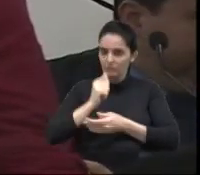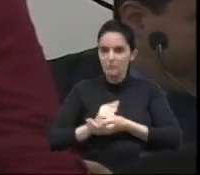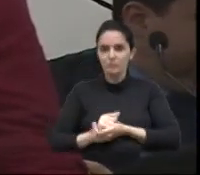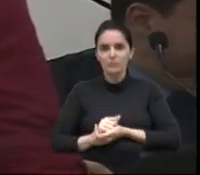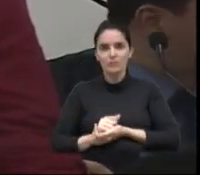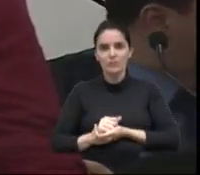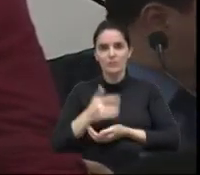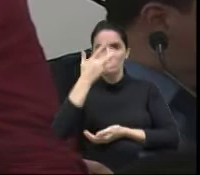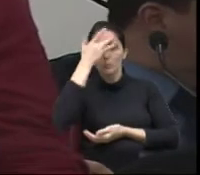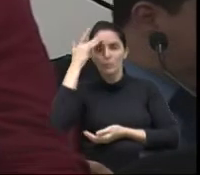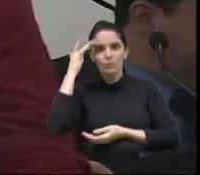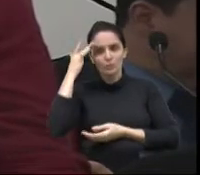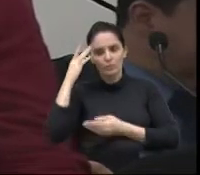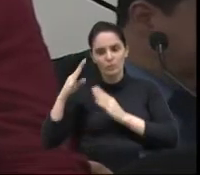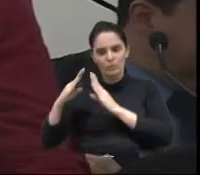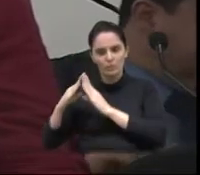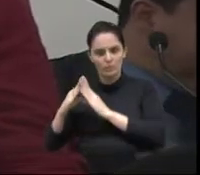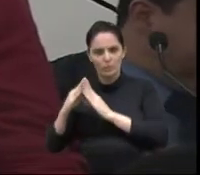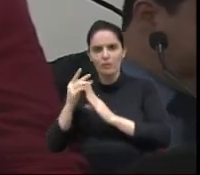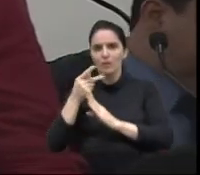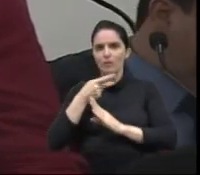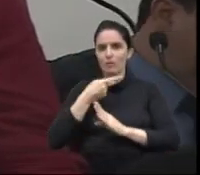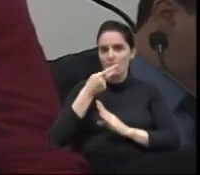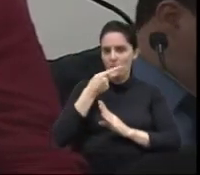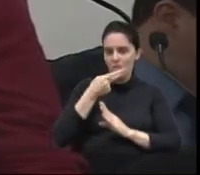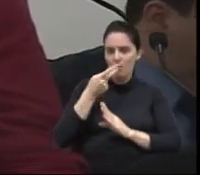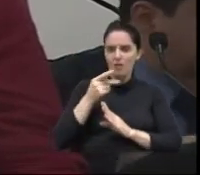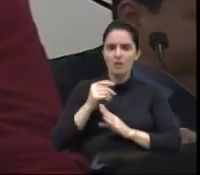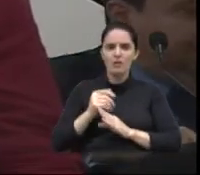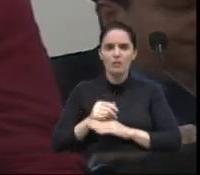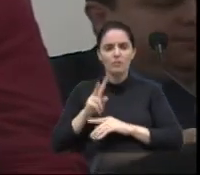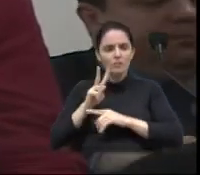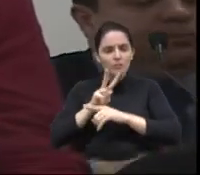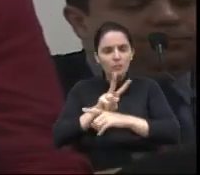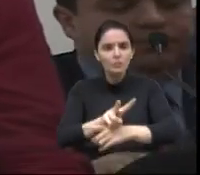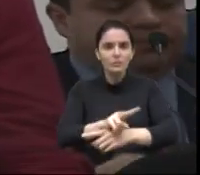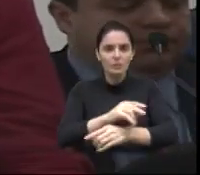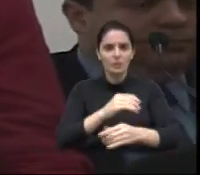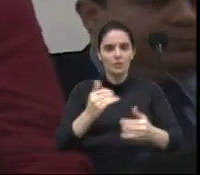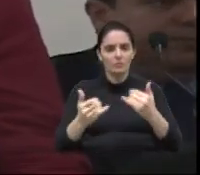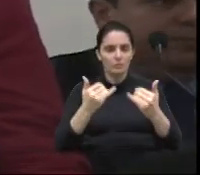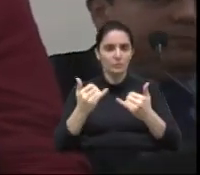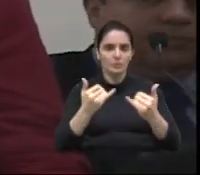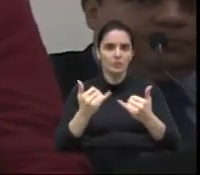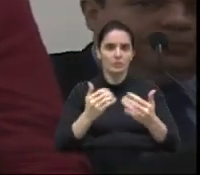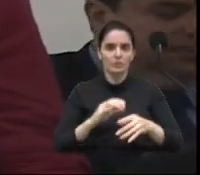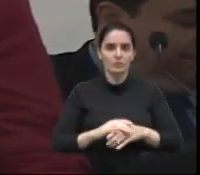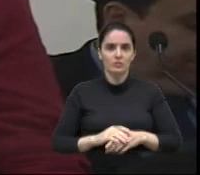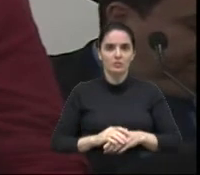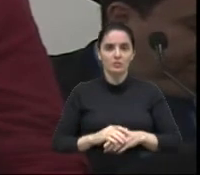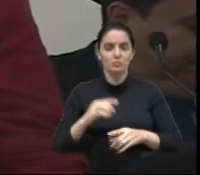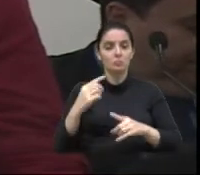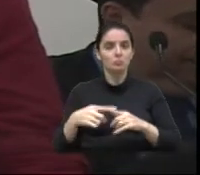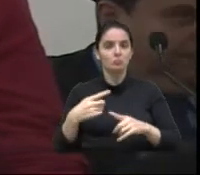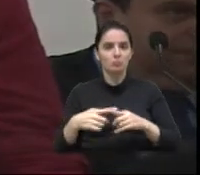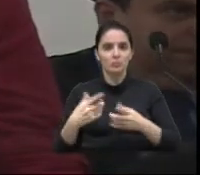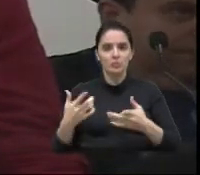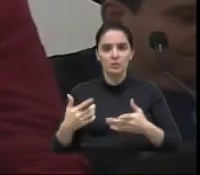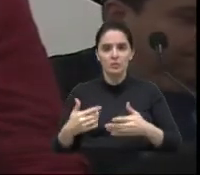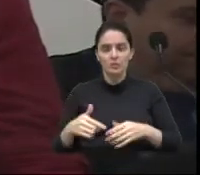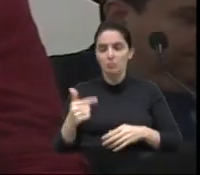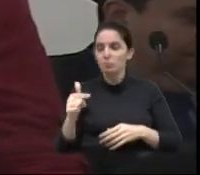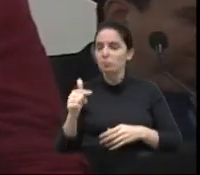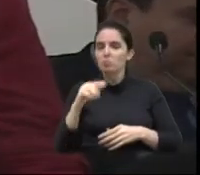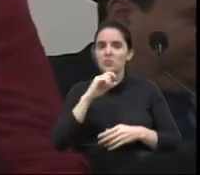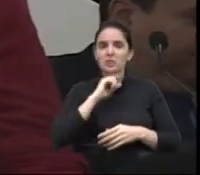propuseram ajudar a cuidar dos brinquedos, porque quando se coloca o brinquedo, não tem quem cuida deles nas proximidades,